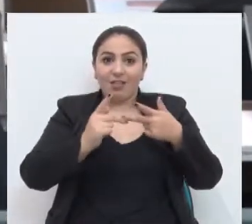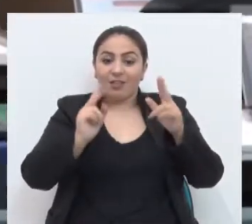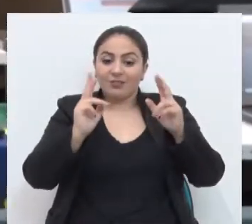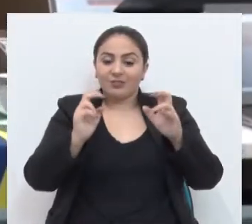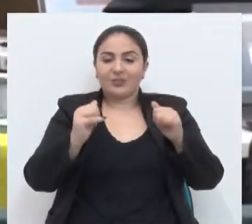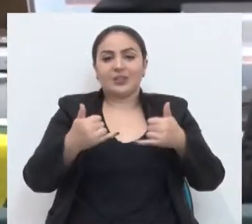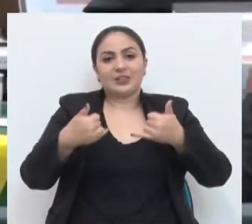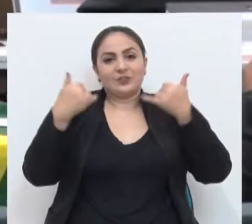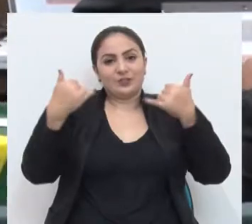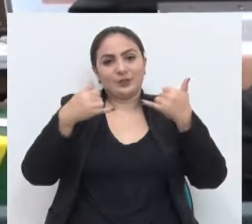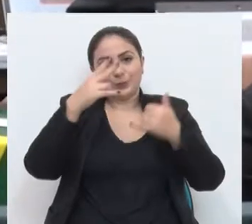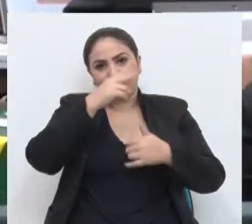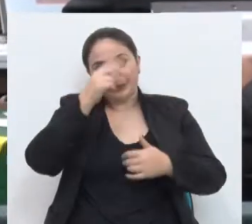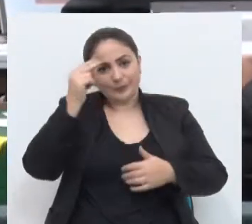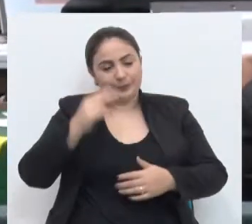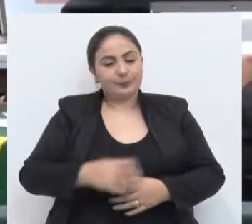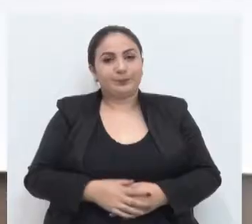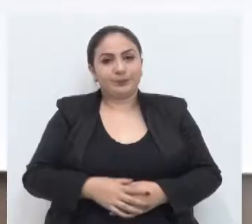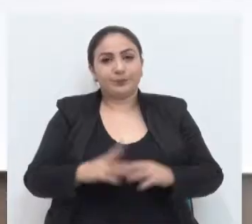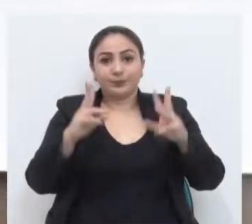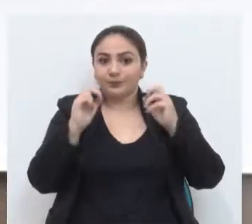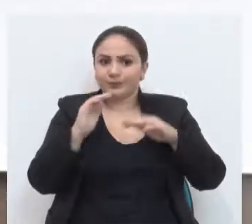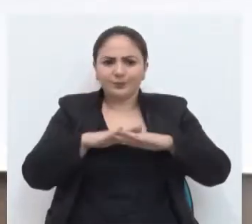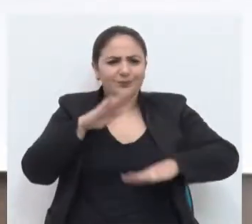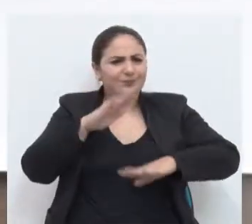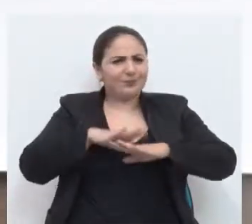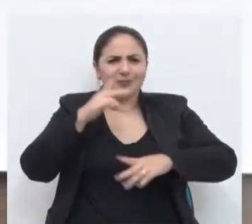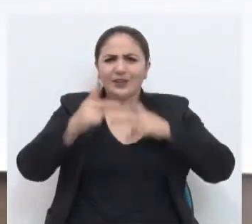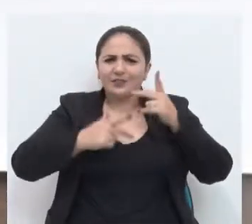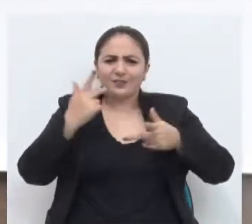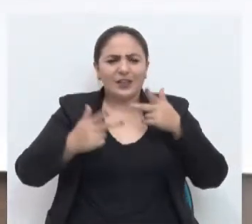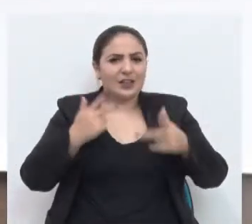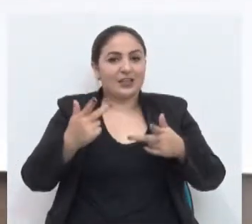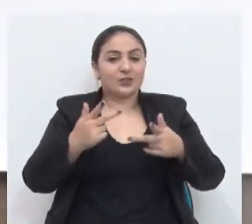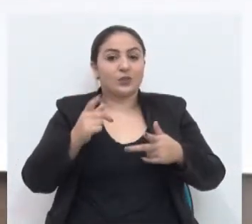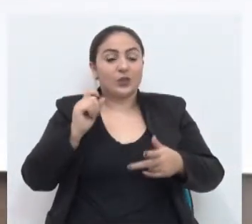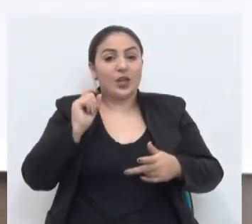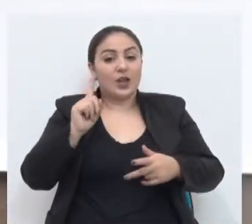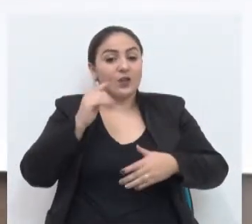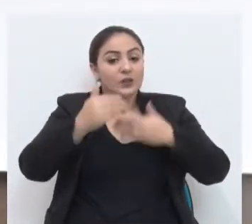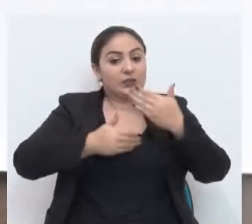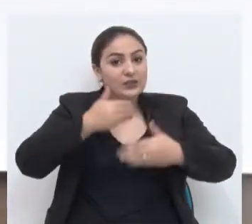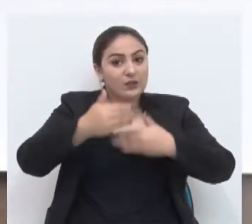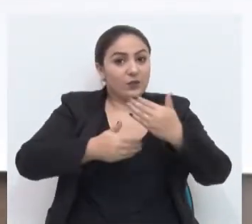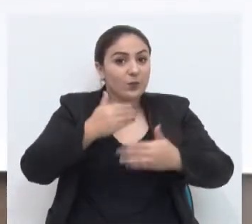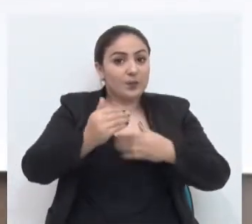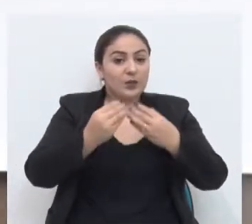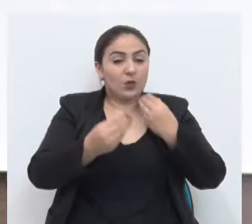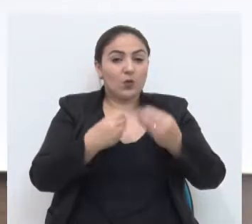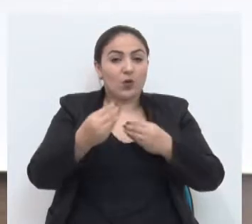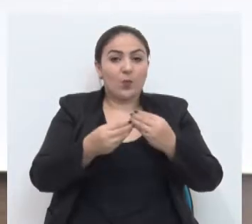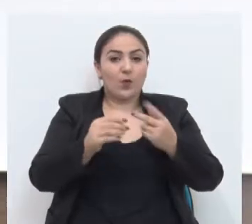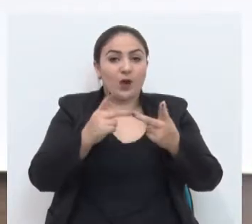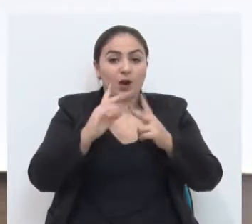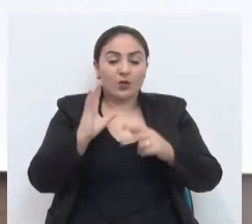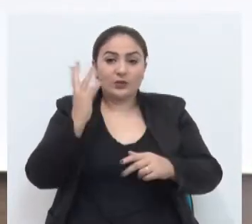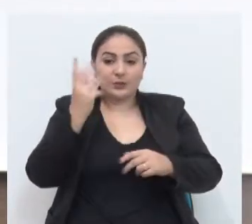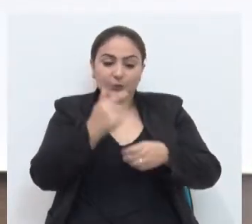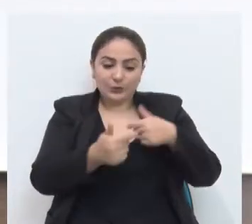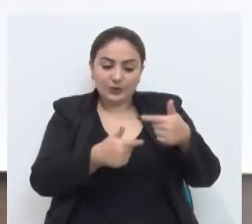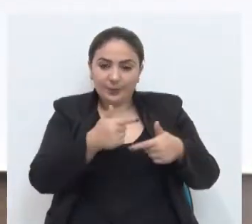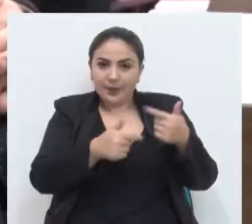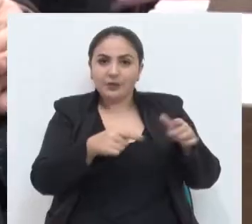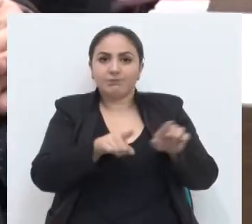referências ao aniversário do município. O tema mais destacado nas falas foi o desenvolvimento como